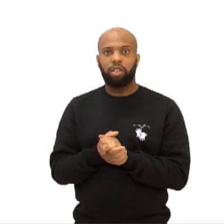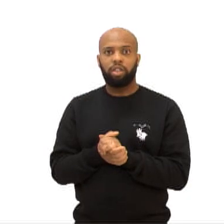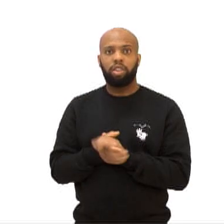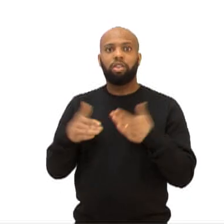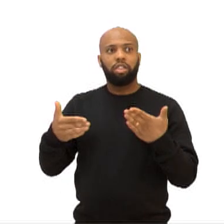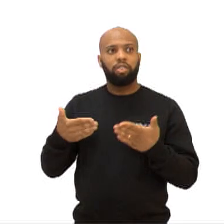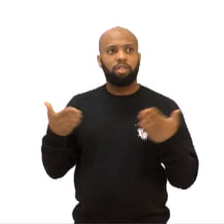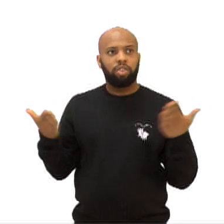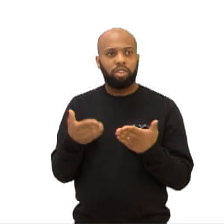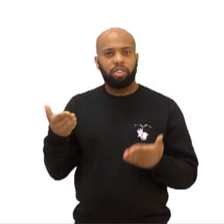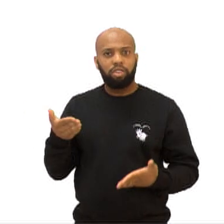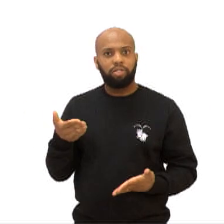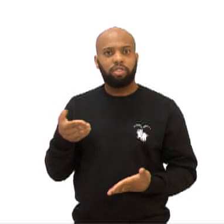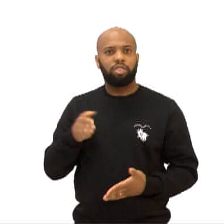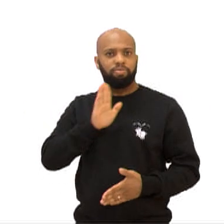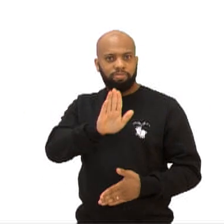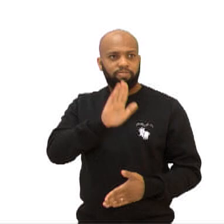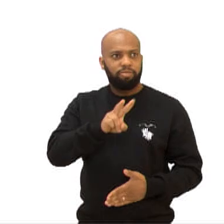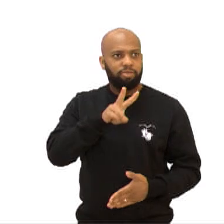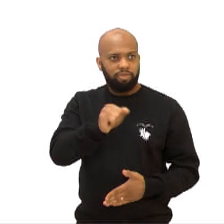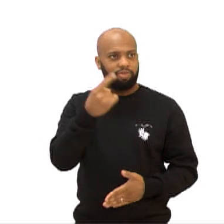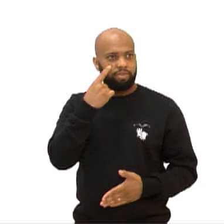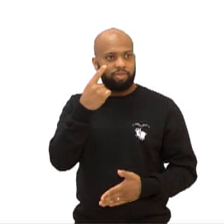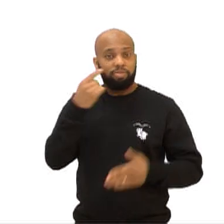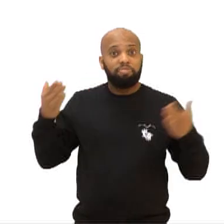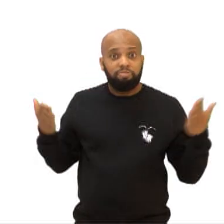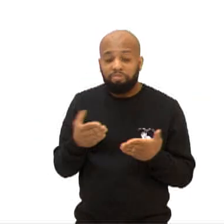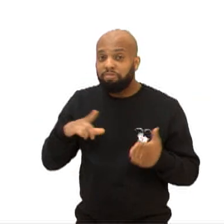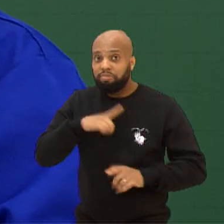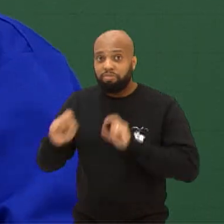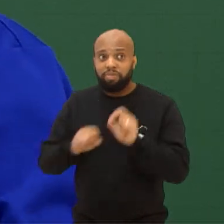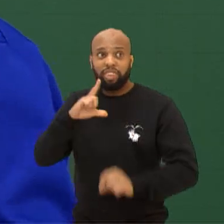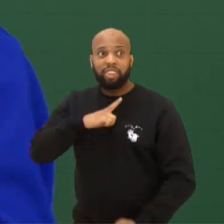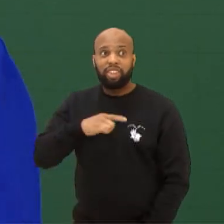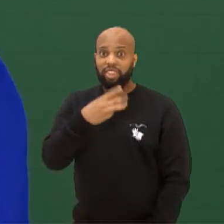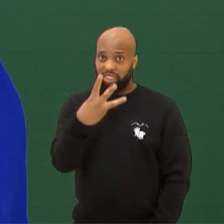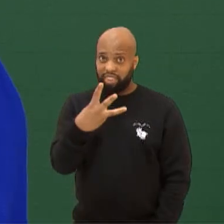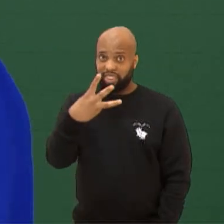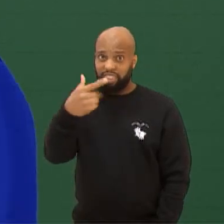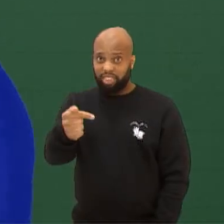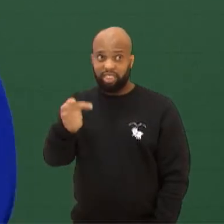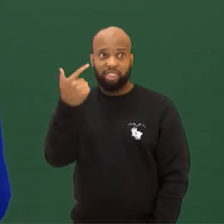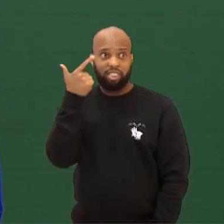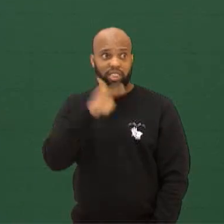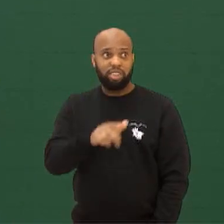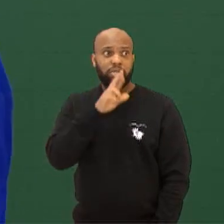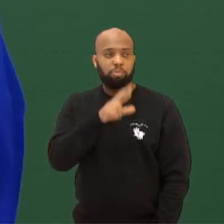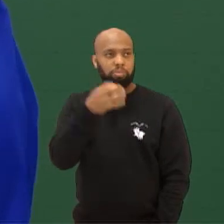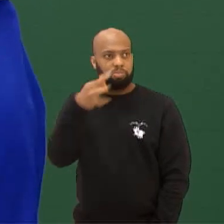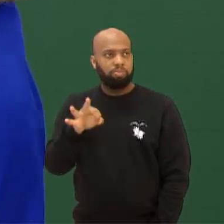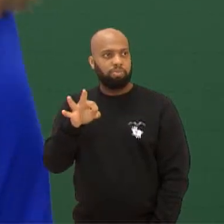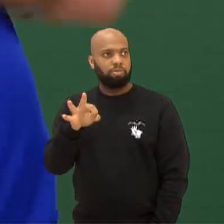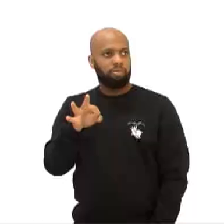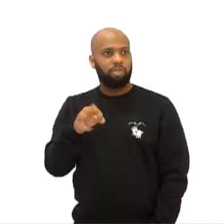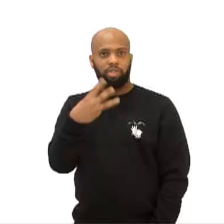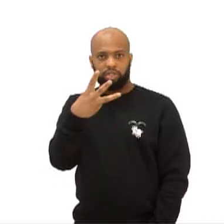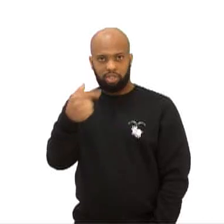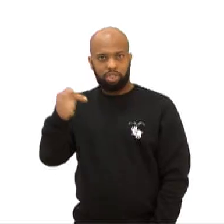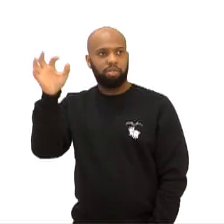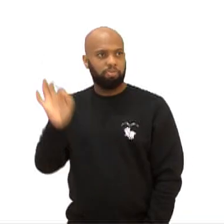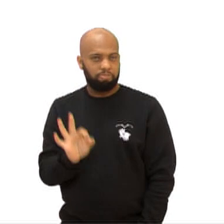Na continuação, a gente já vai receber quantos? Olha aí, gente, nós tivemos 37 acertando a resposta. Vamos lá ver.